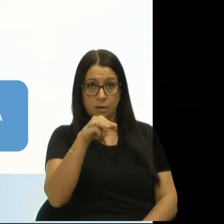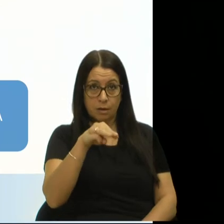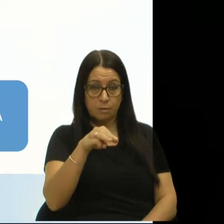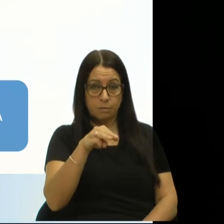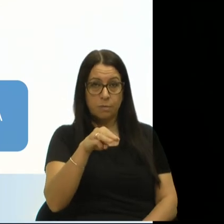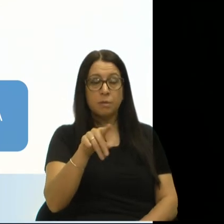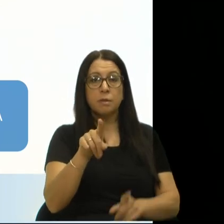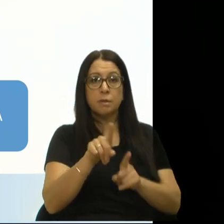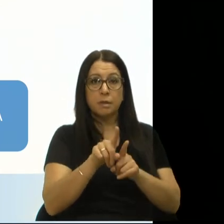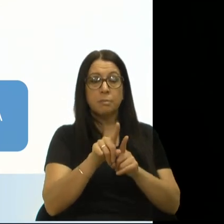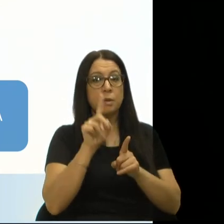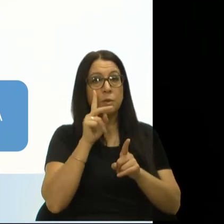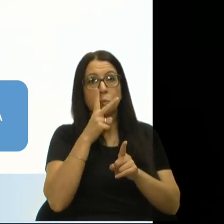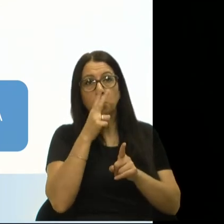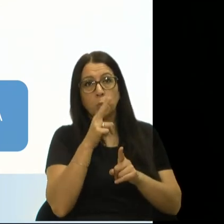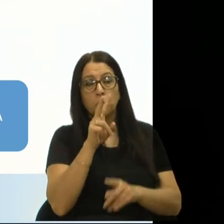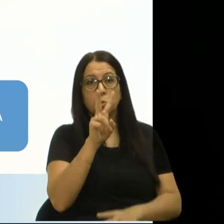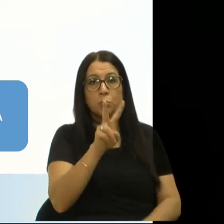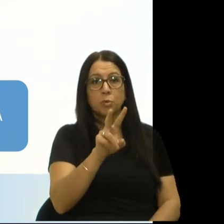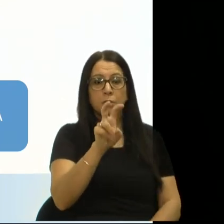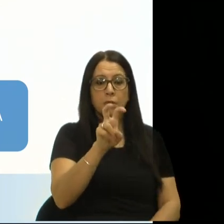dá, isso é igual a